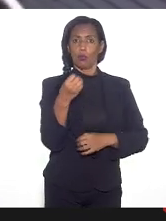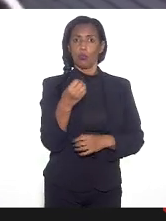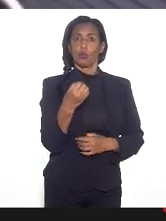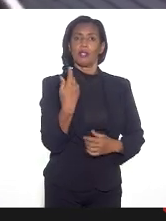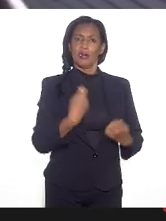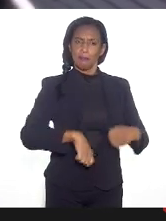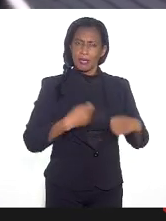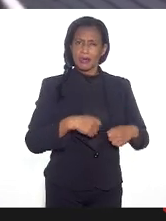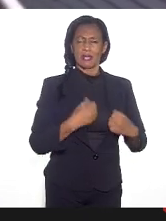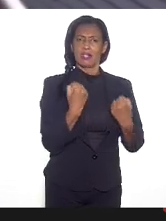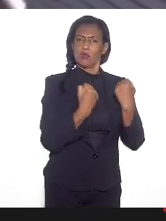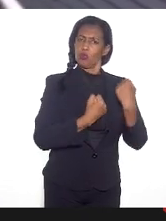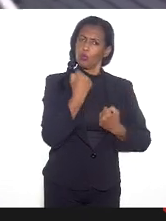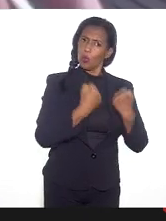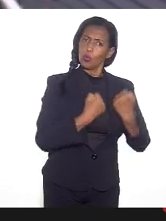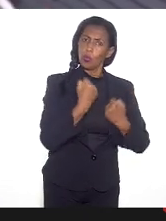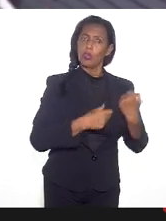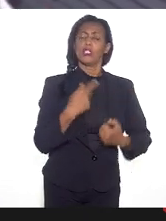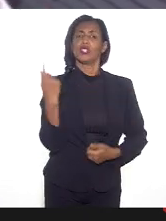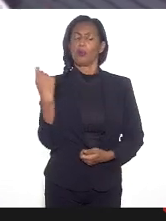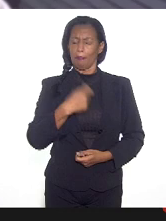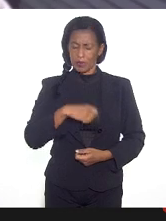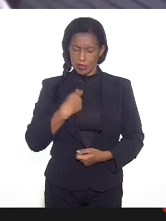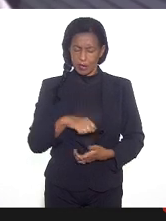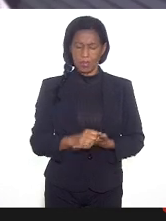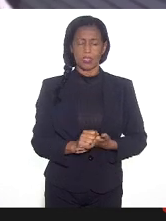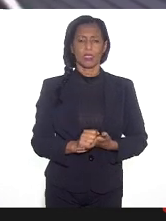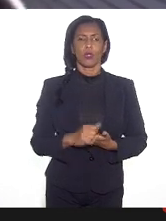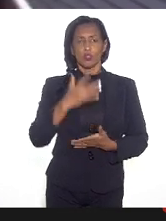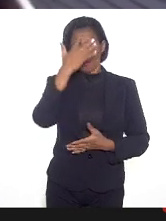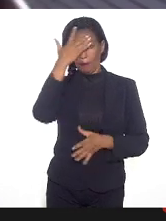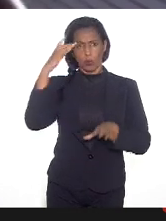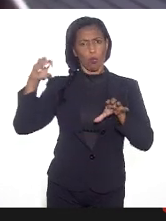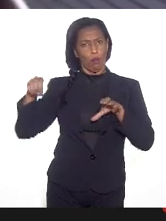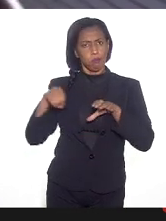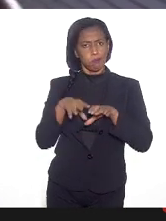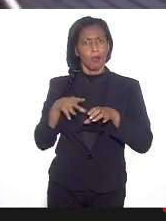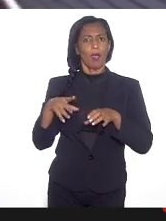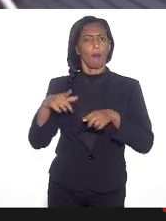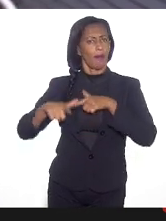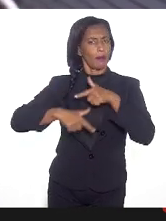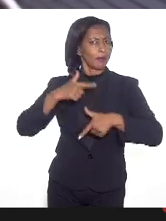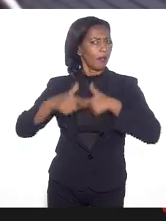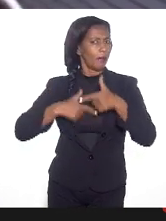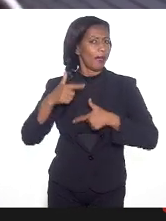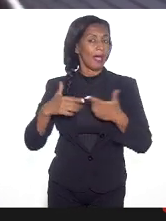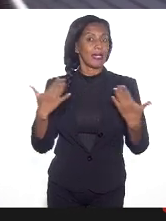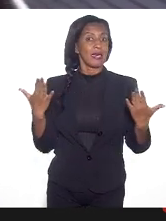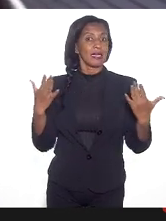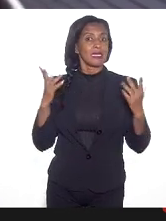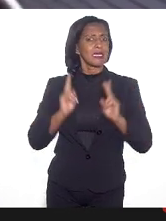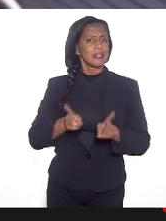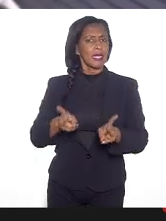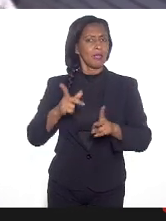precisam de motoristas, essas viaturas precisam de tripulação. Então, toda vez que a gente recebe material,